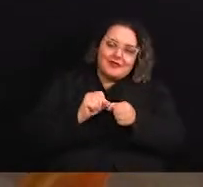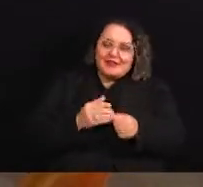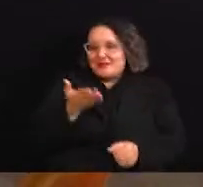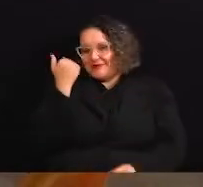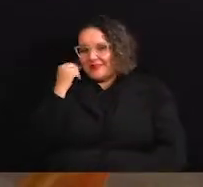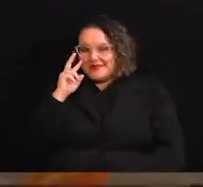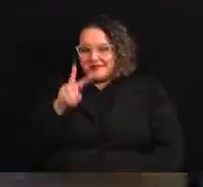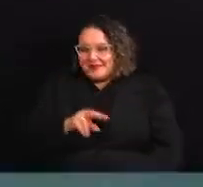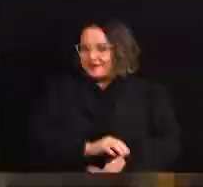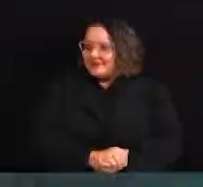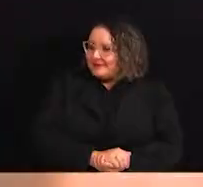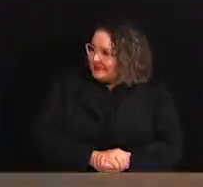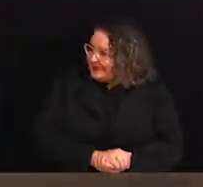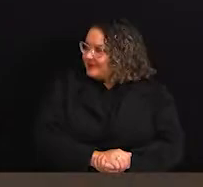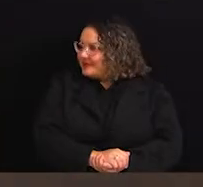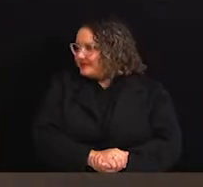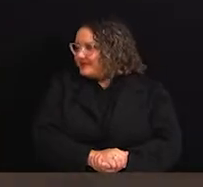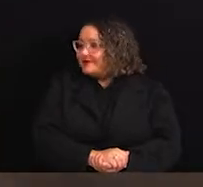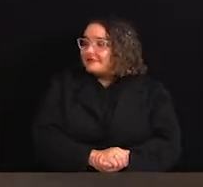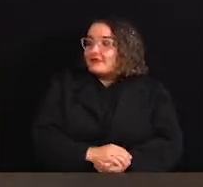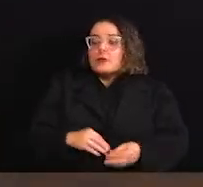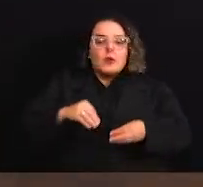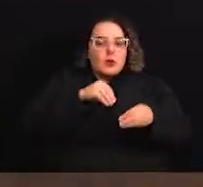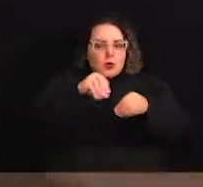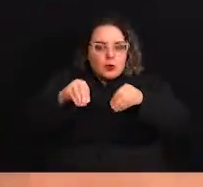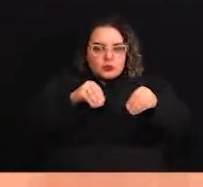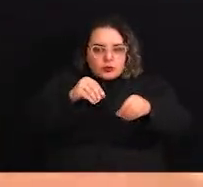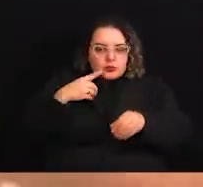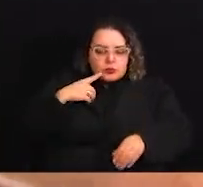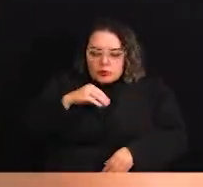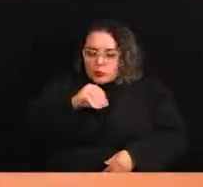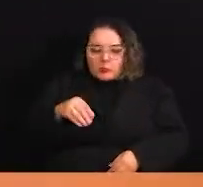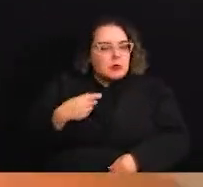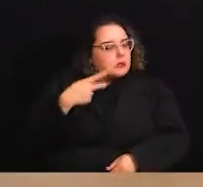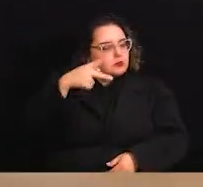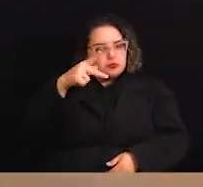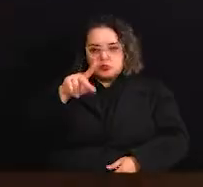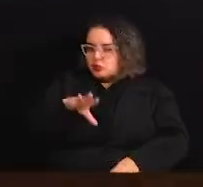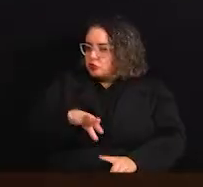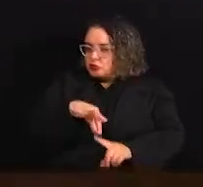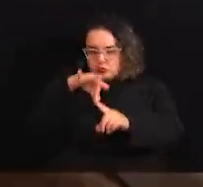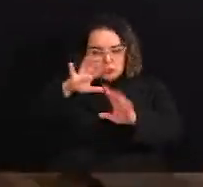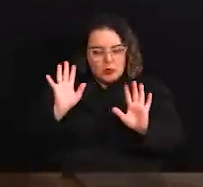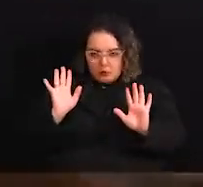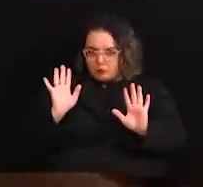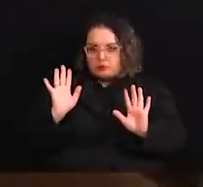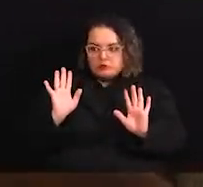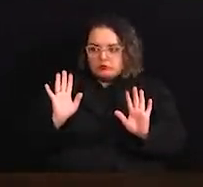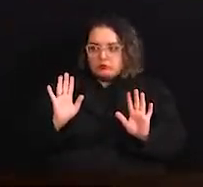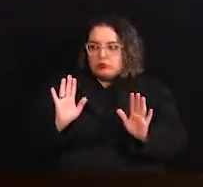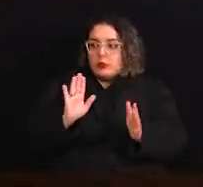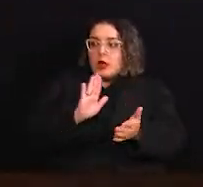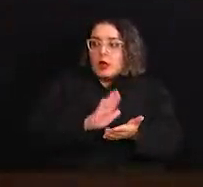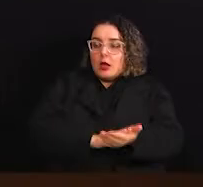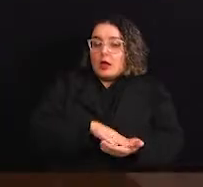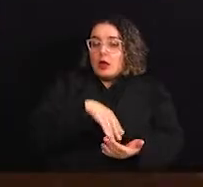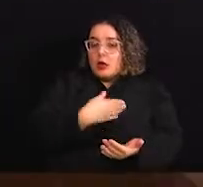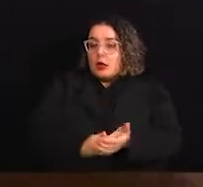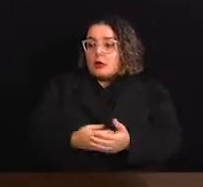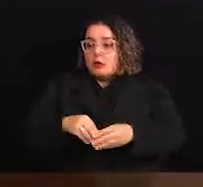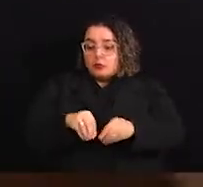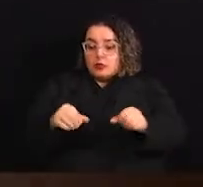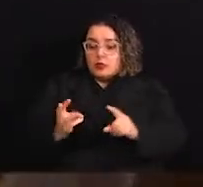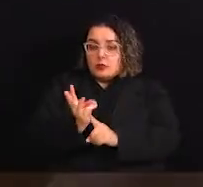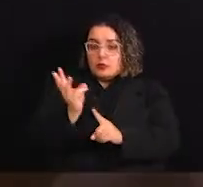é que faz. Então, confira. O tempero do frango é a gosto de sua preferência. Aí você vai passar ele